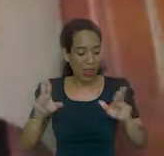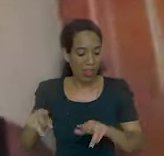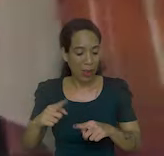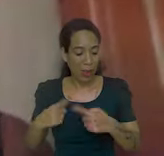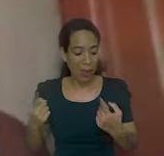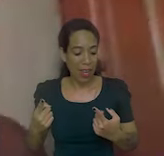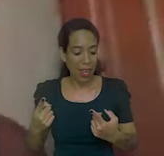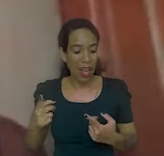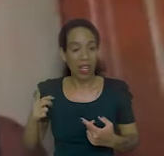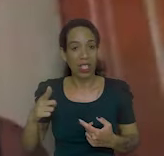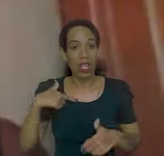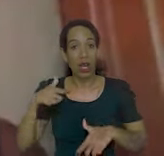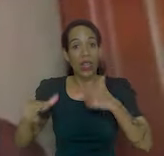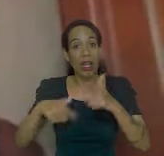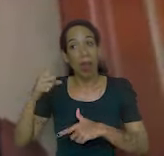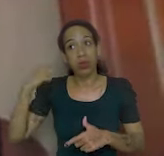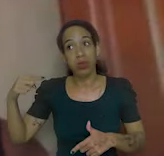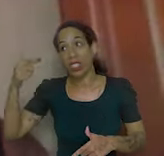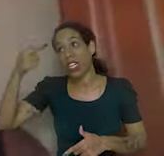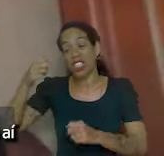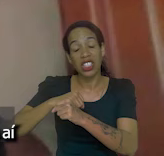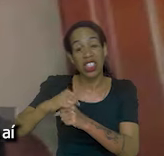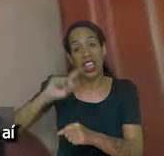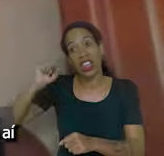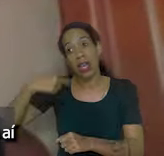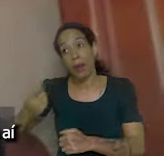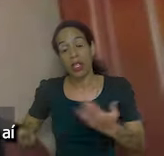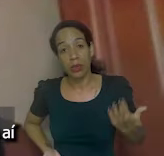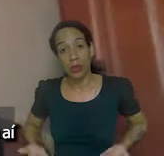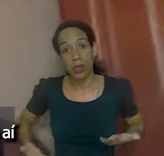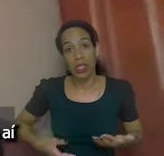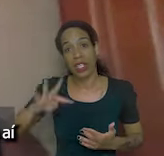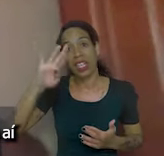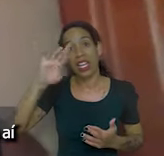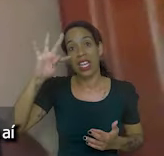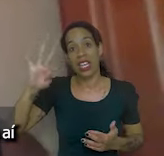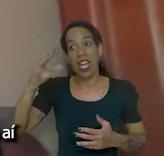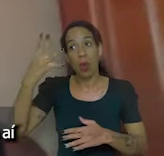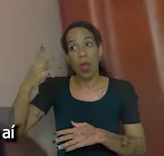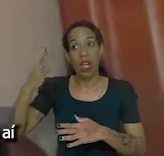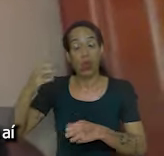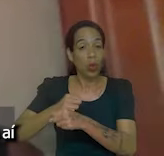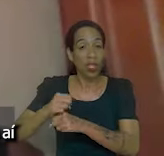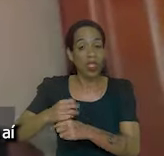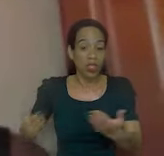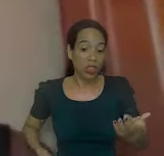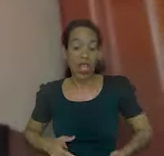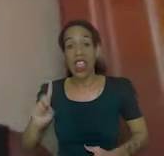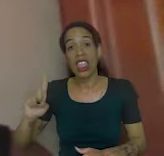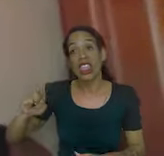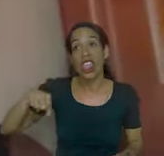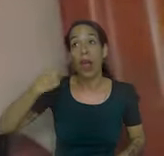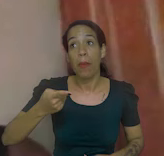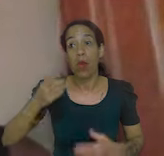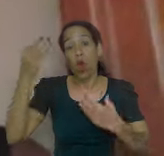Só que eu advoguei por muito tempo, advoguei por 7 anos, depois eu fui servidora no TRT1, fiquei 4 anos como servidora, e aí só depois